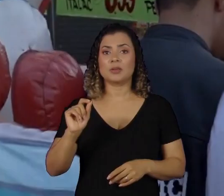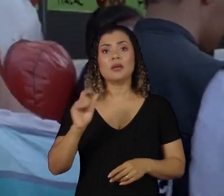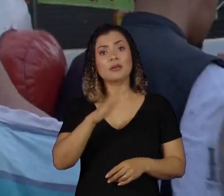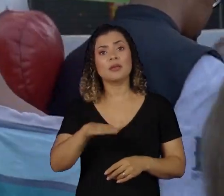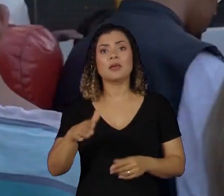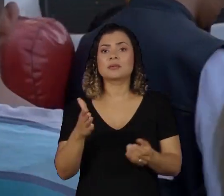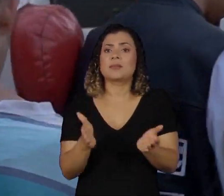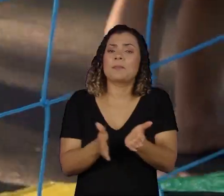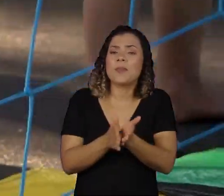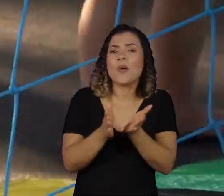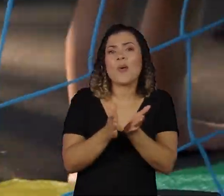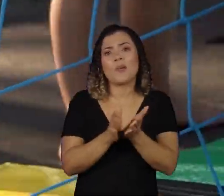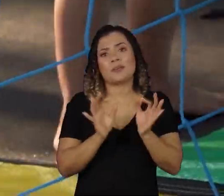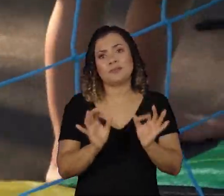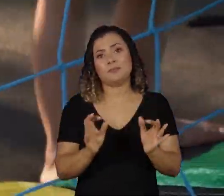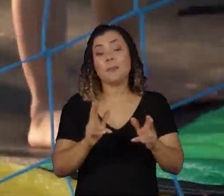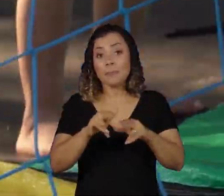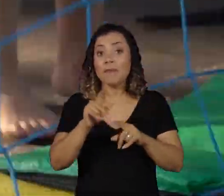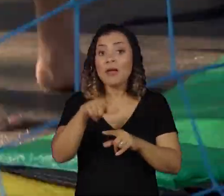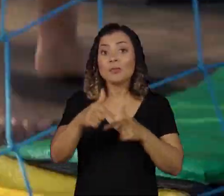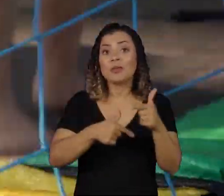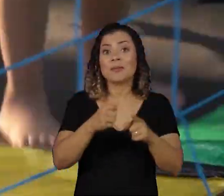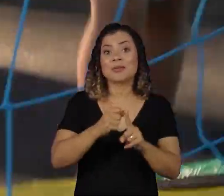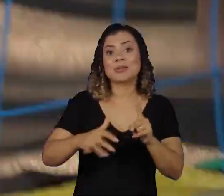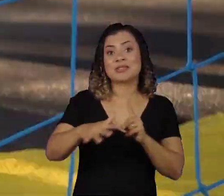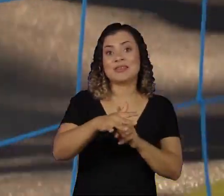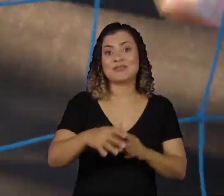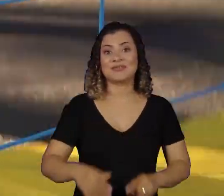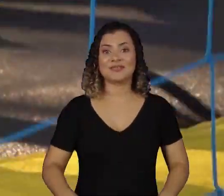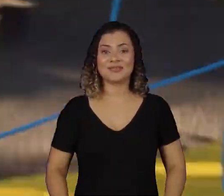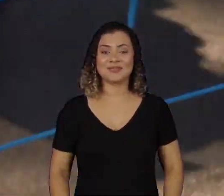muitas carentes, né? É um trabalho social.